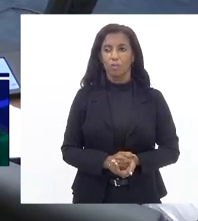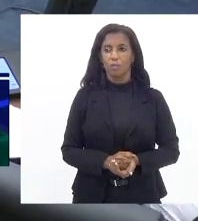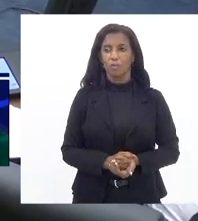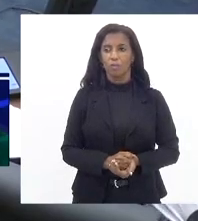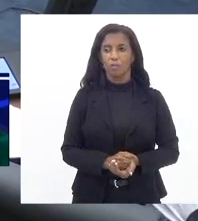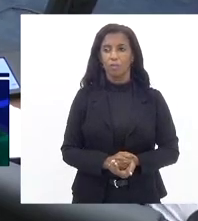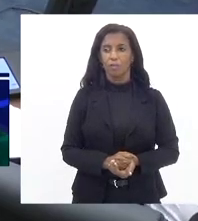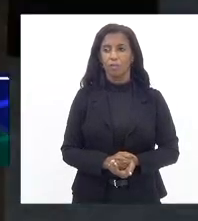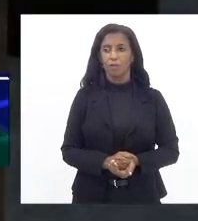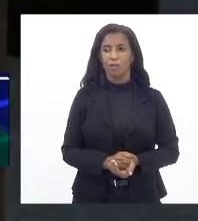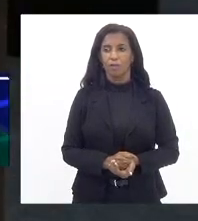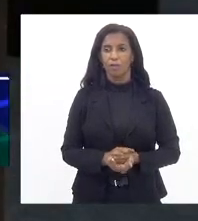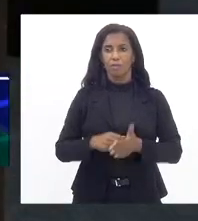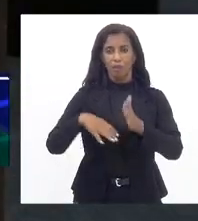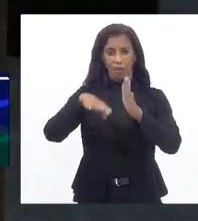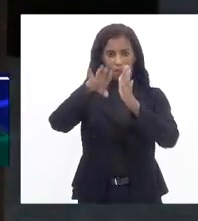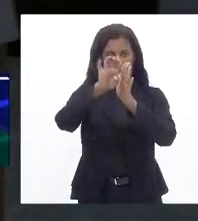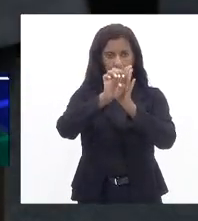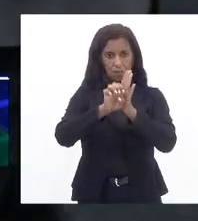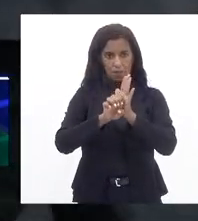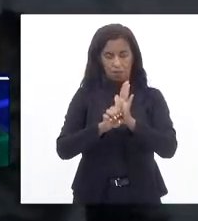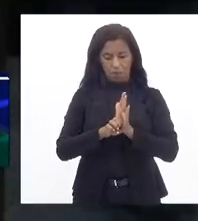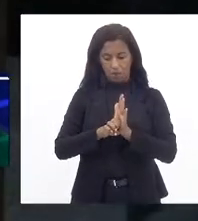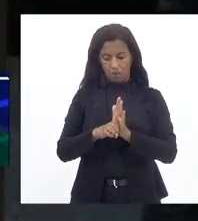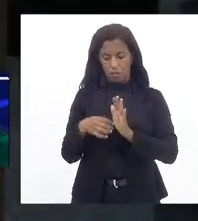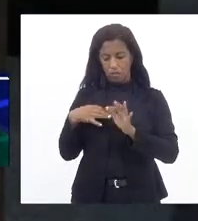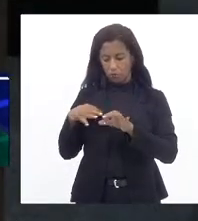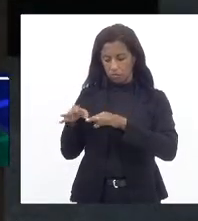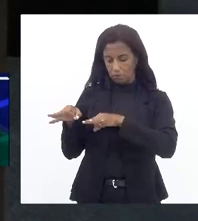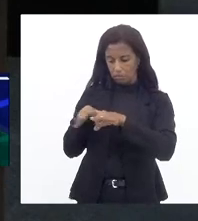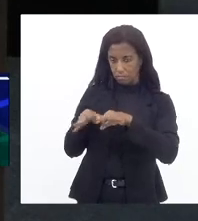As emendas que produzi, senhor presidente,